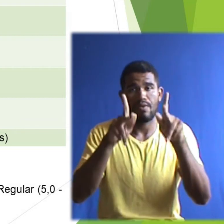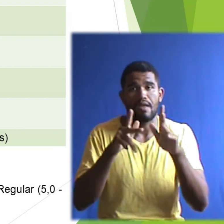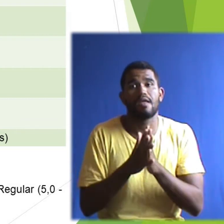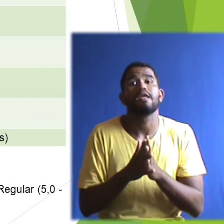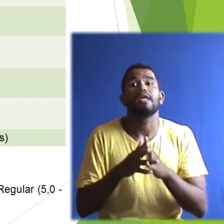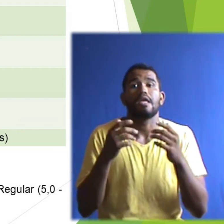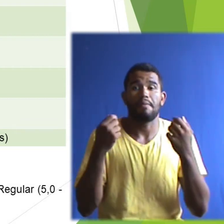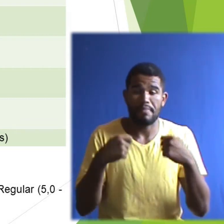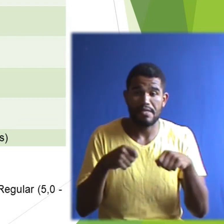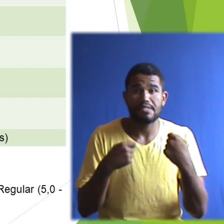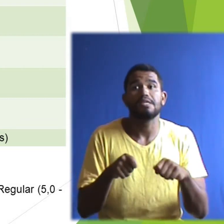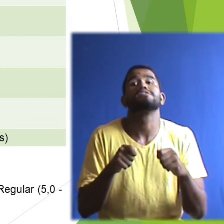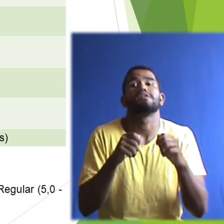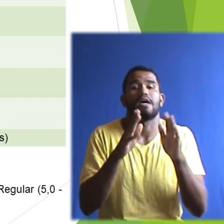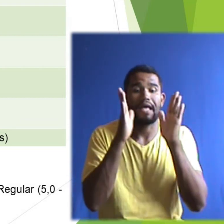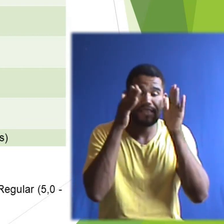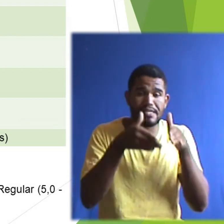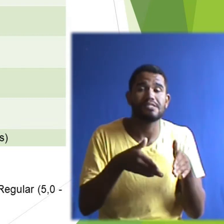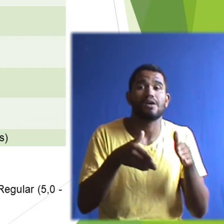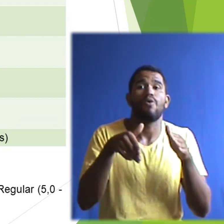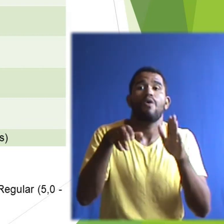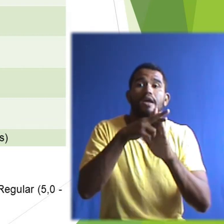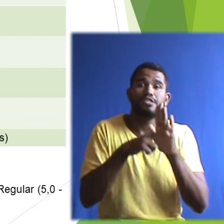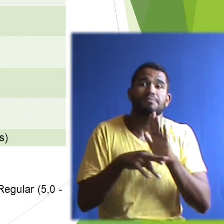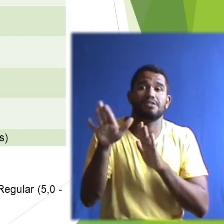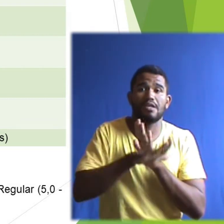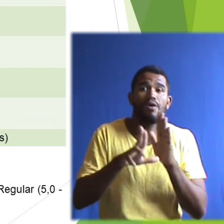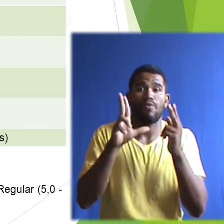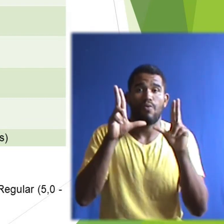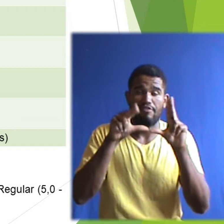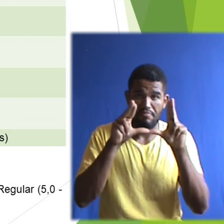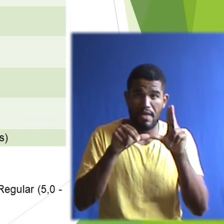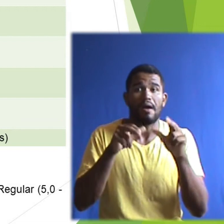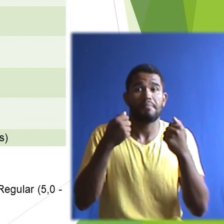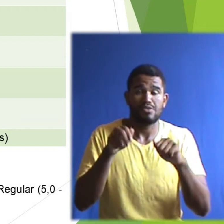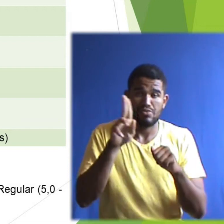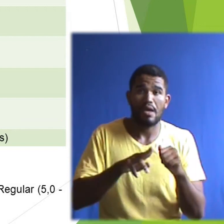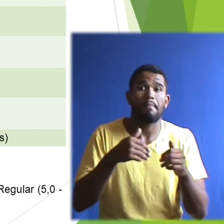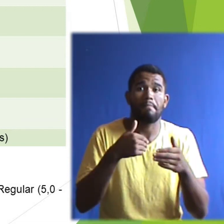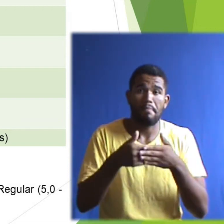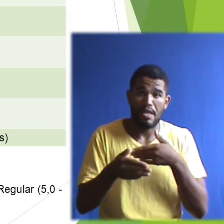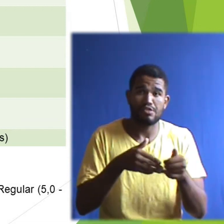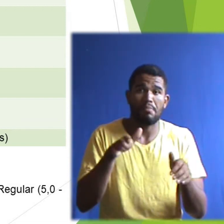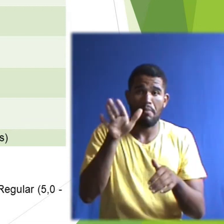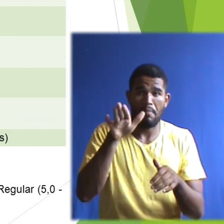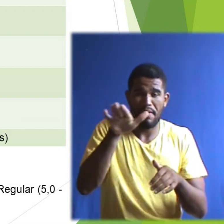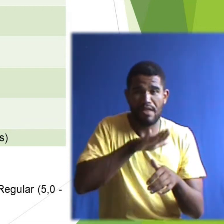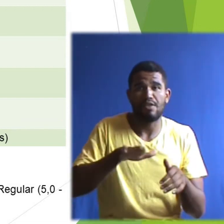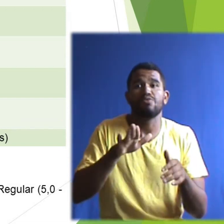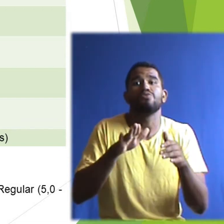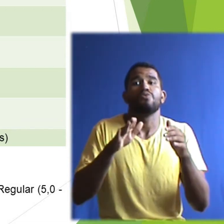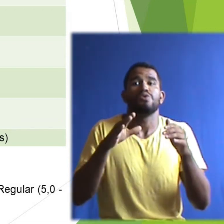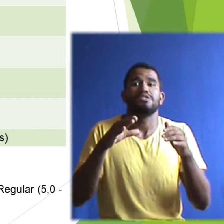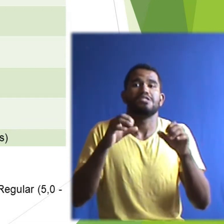E a atividade 6, que é um complemento da atividade 5, que vocês vão fazer análise do vídeo de um colega. E um colega também vai fazer análise de um vídeo